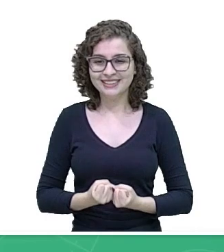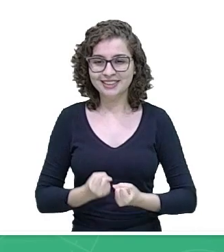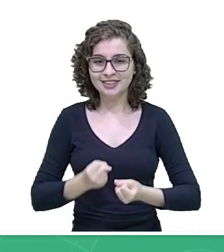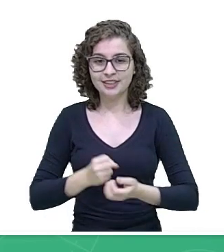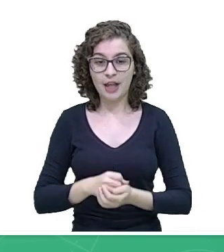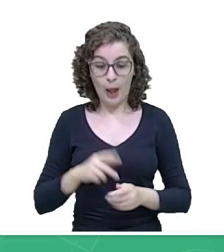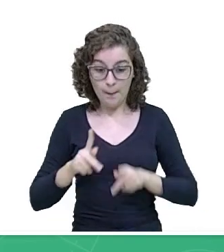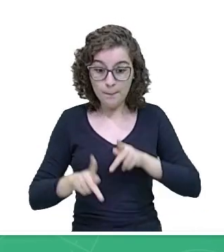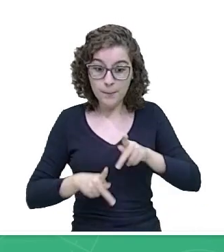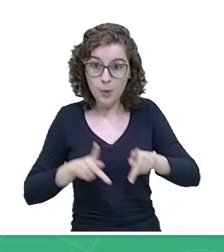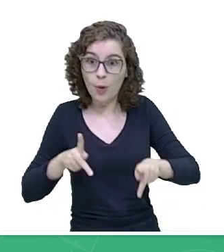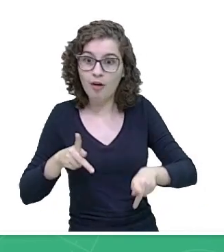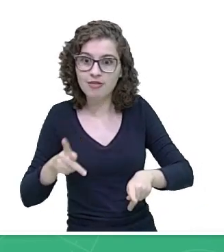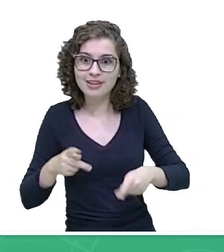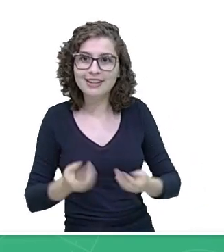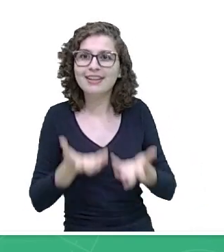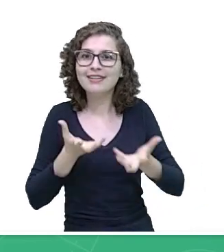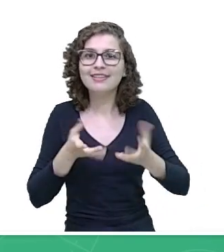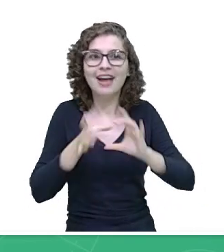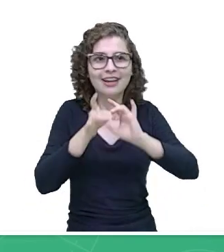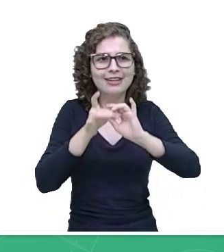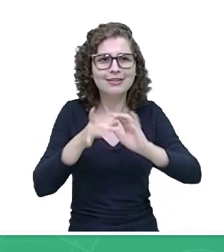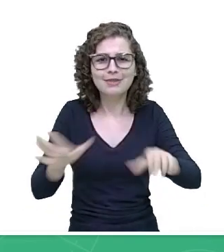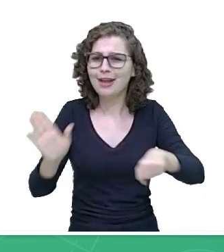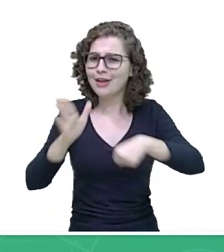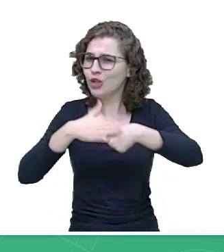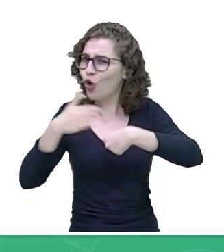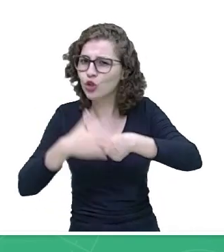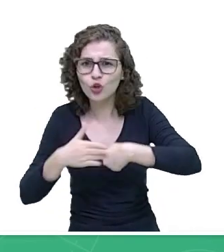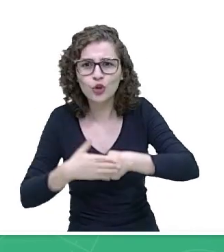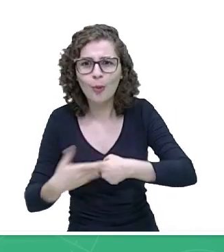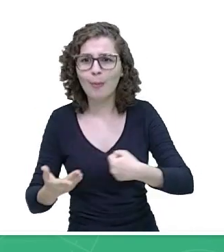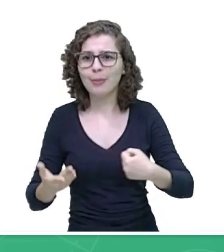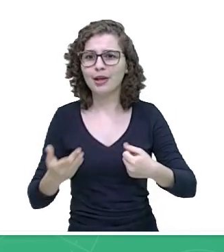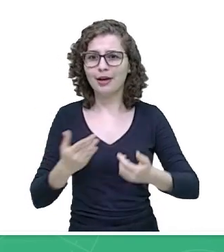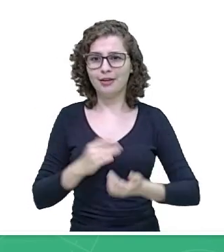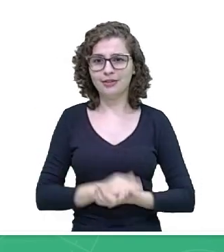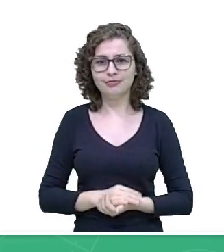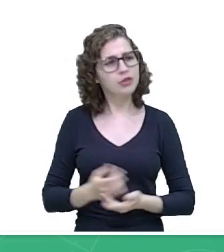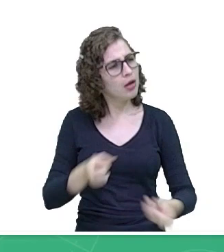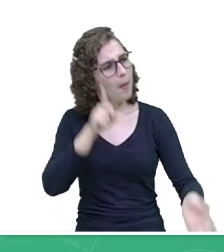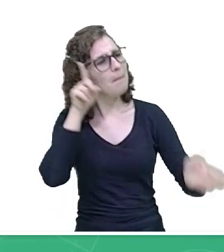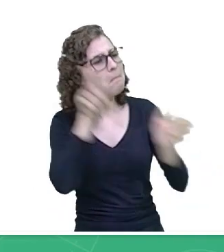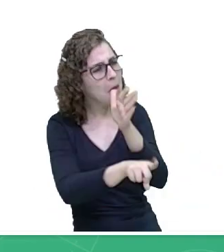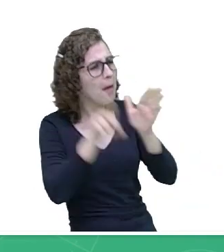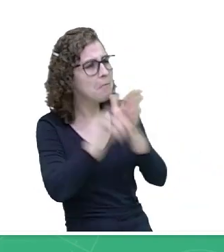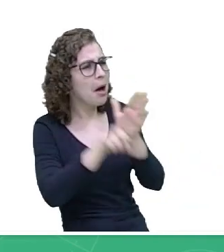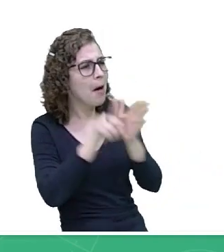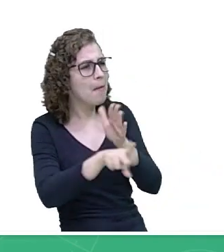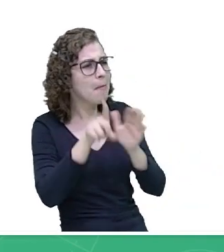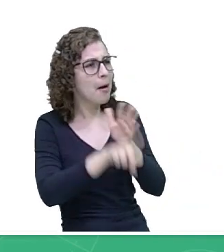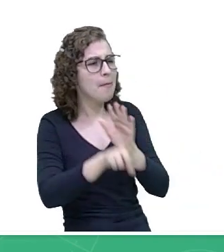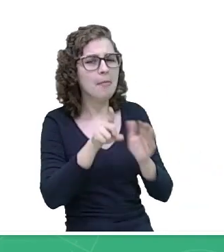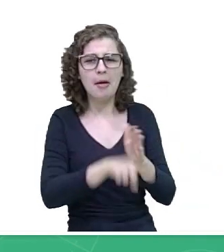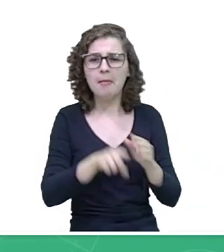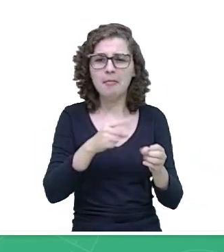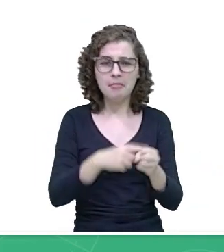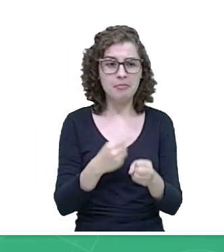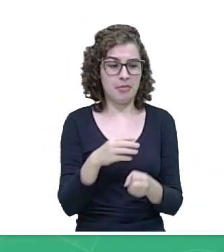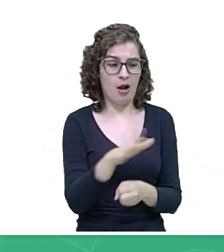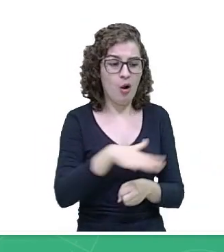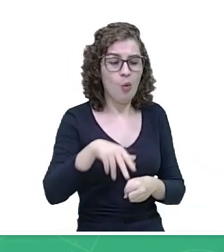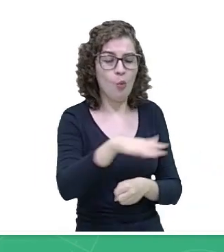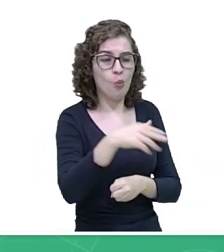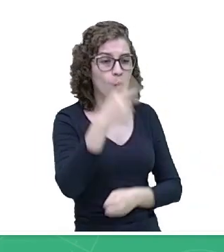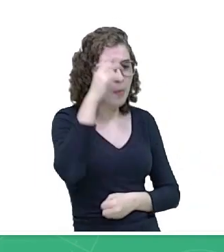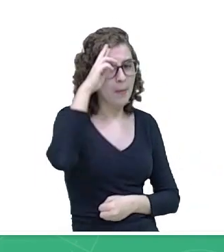de liberdade e de autonomia. E eles vão começar a questionar a metrópole, então, Inglaterra. E esse processo vai